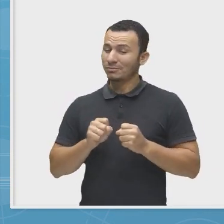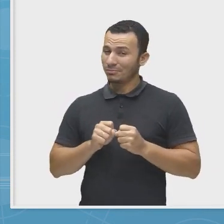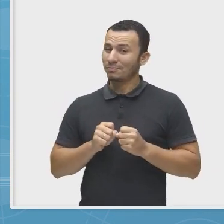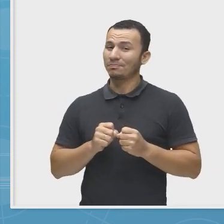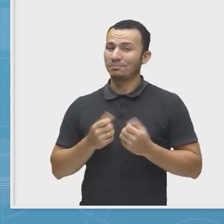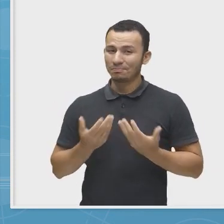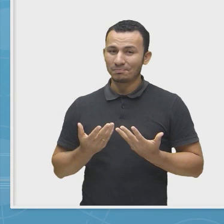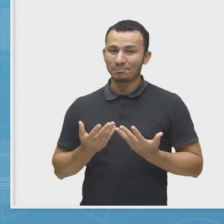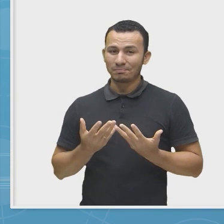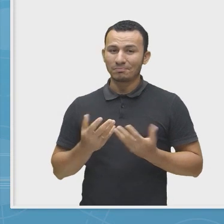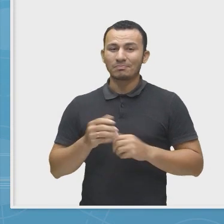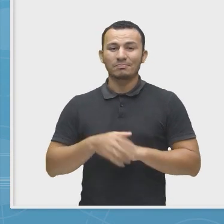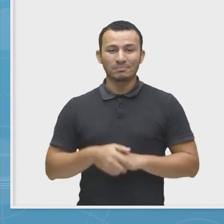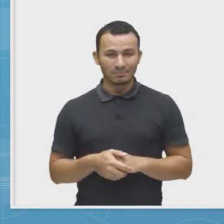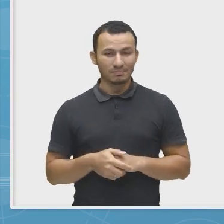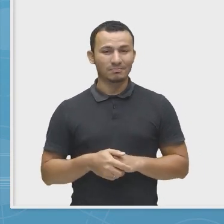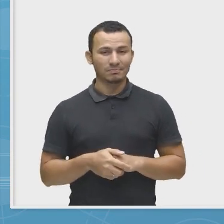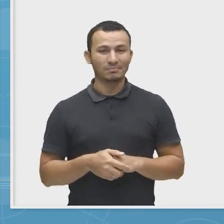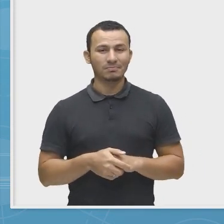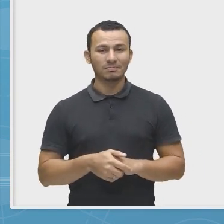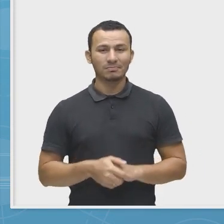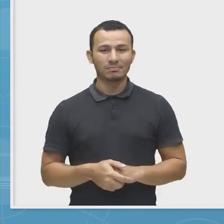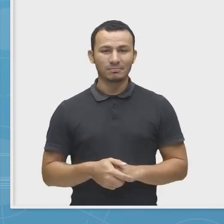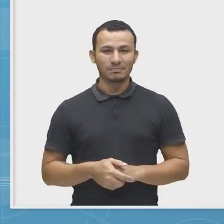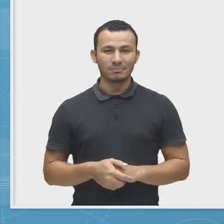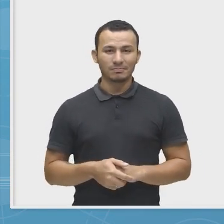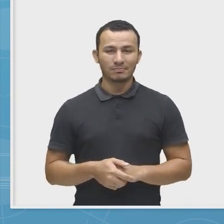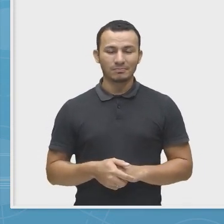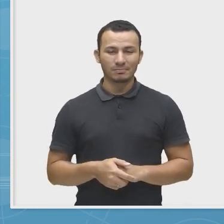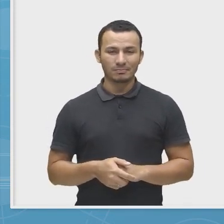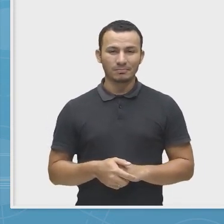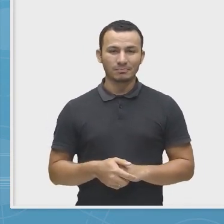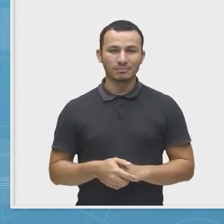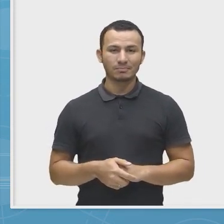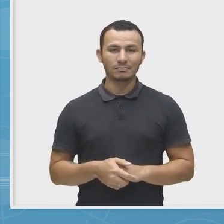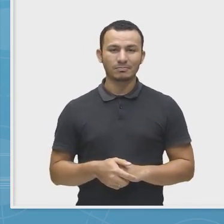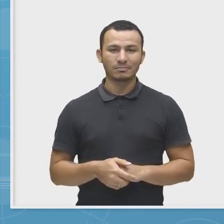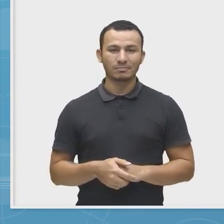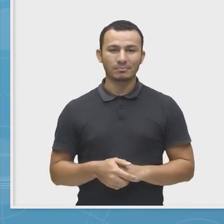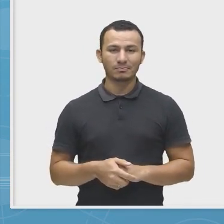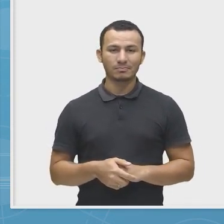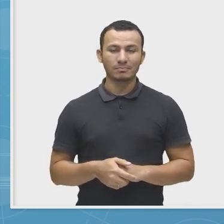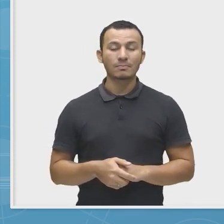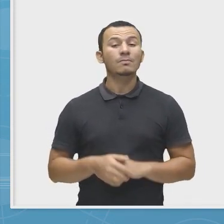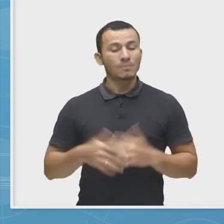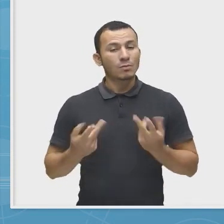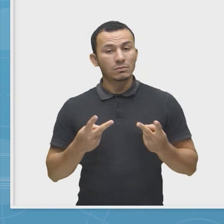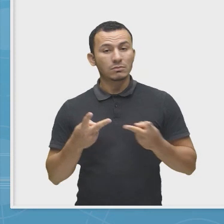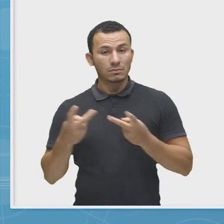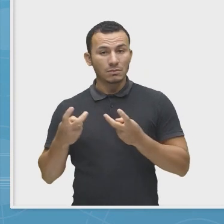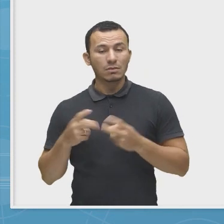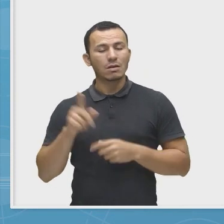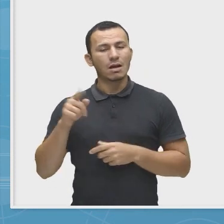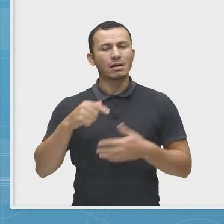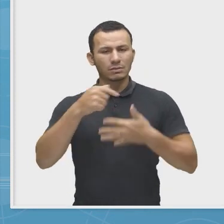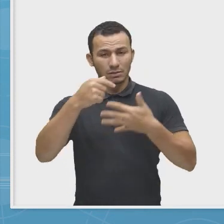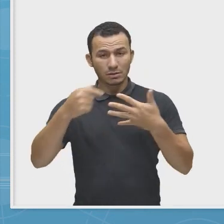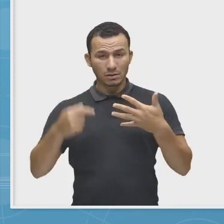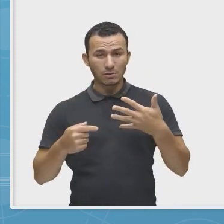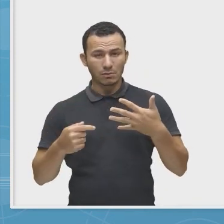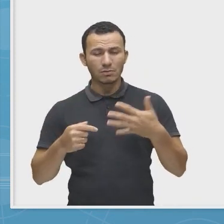demasiada. O que aconteceu? Ela se despedaçou, né? Então, lá nas